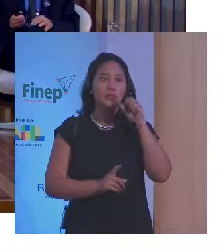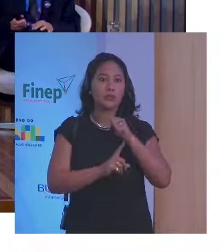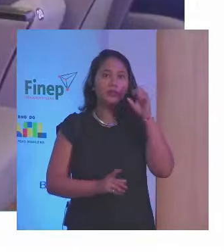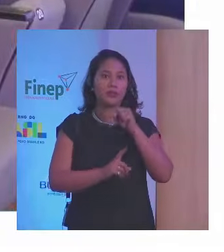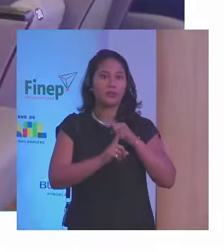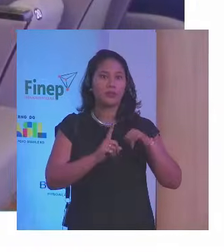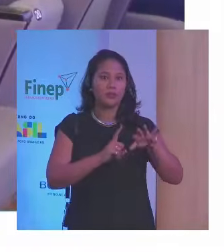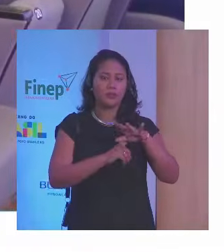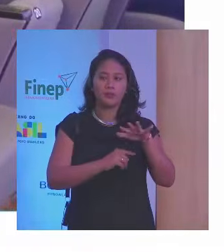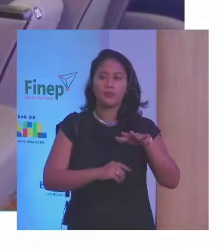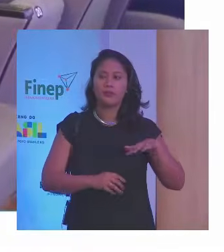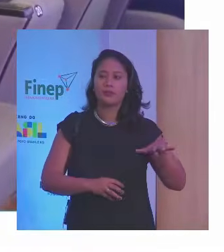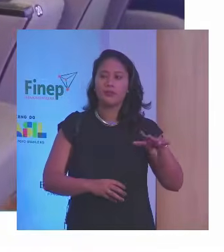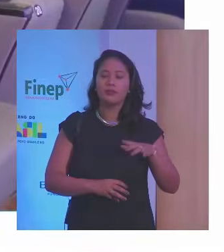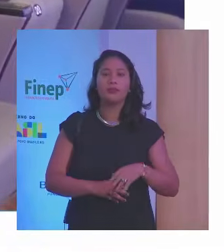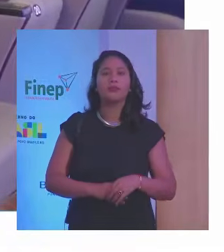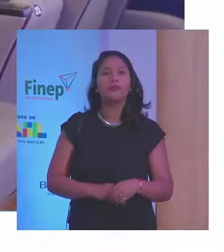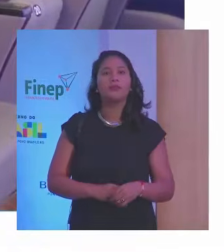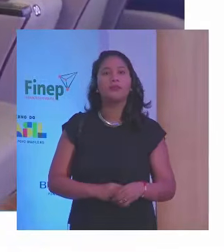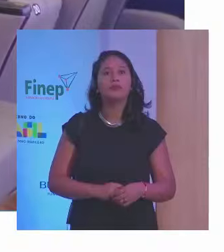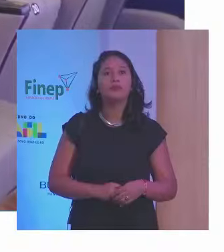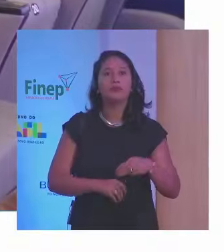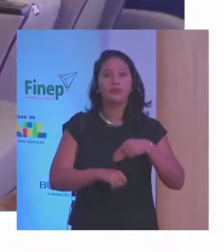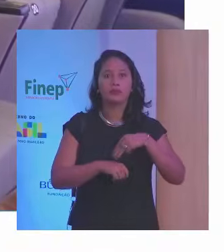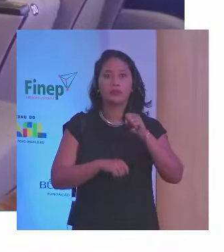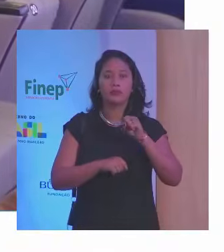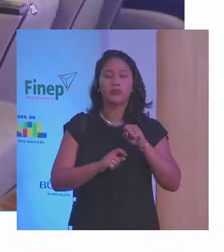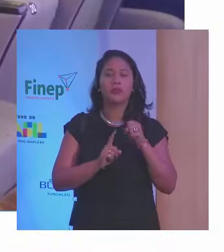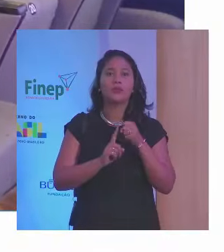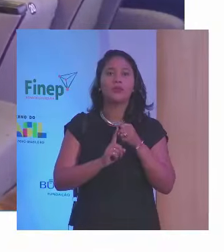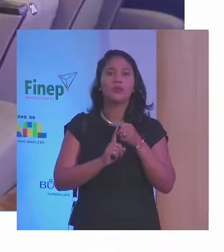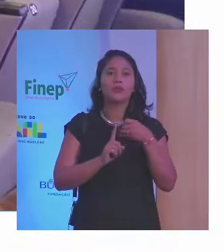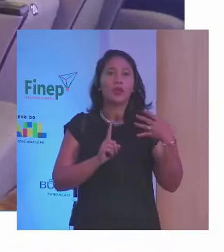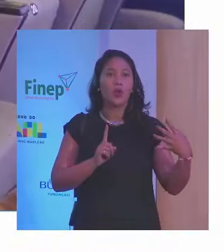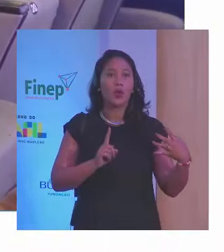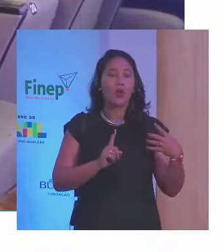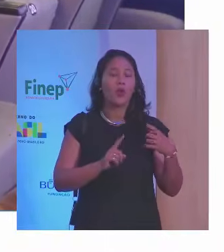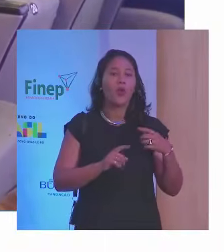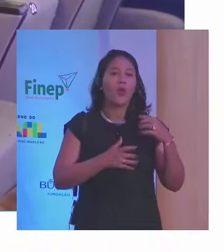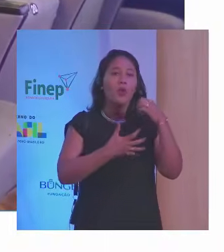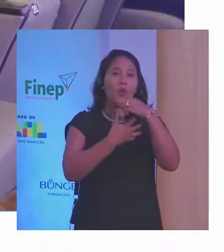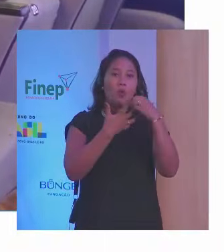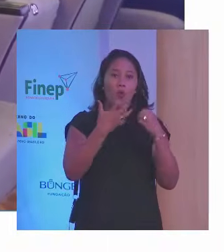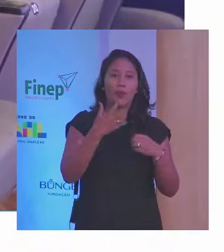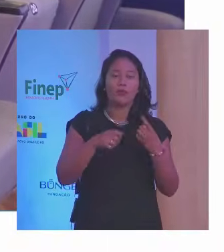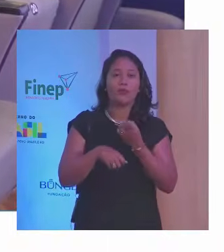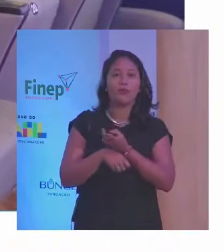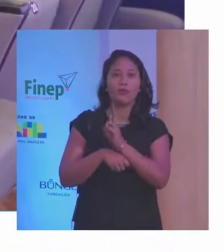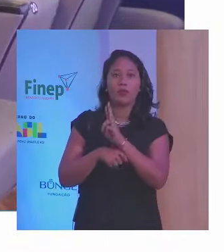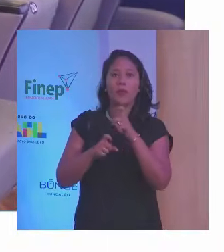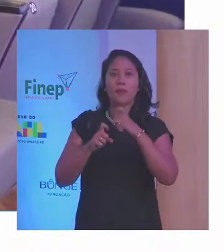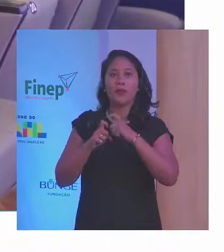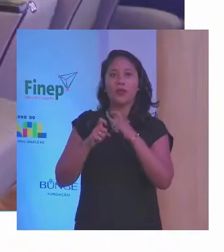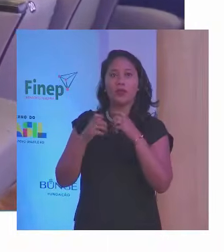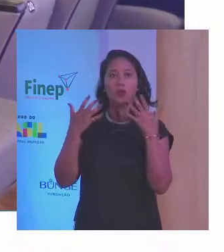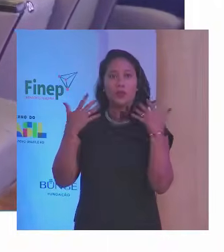social, fiz mestrado em extensão rural e doutorado em medicina tropical.